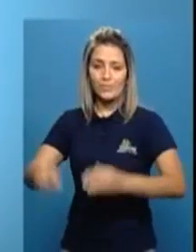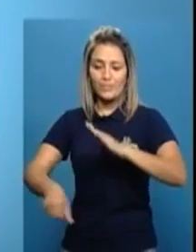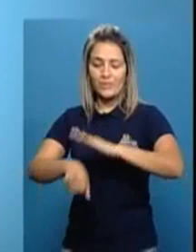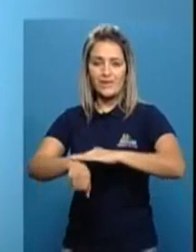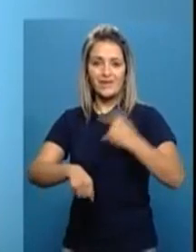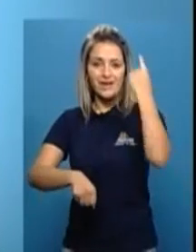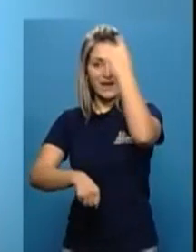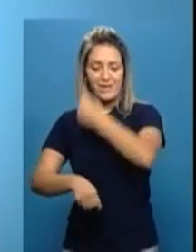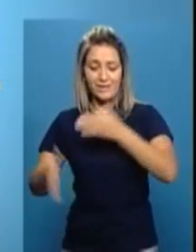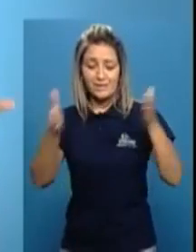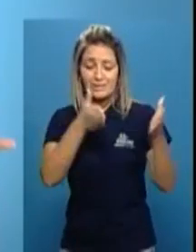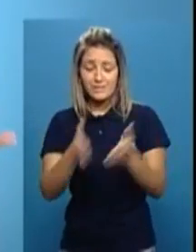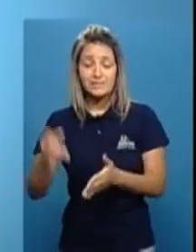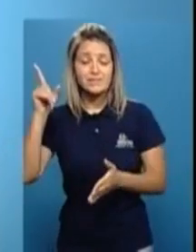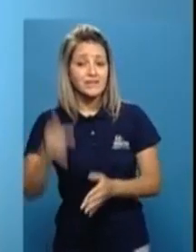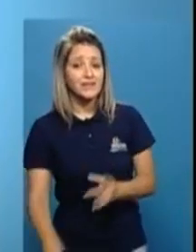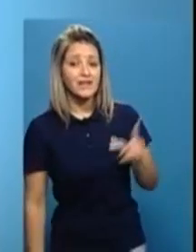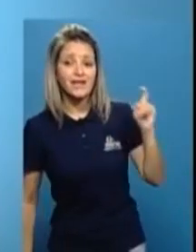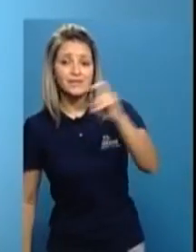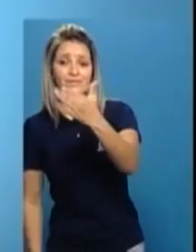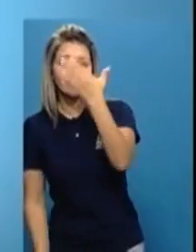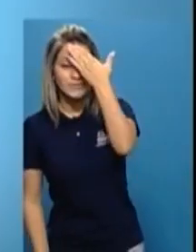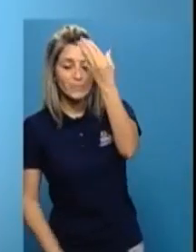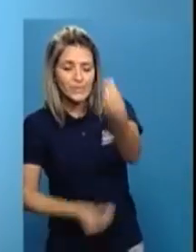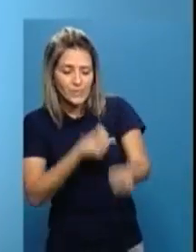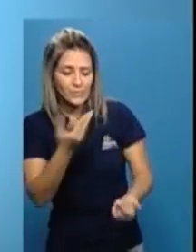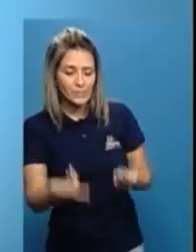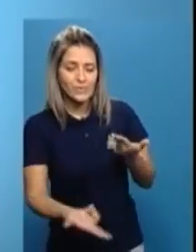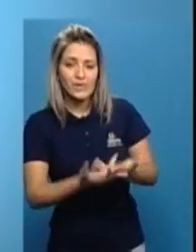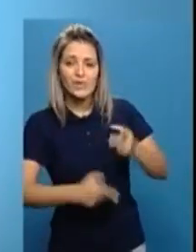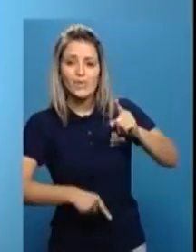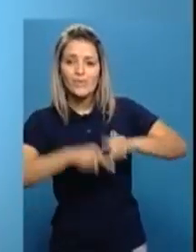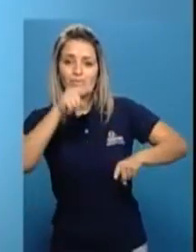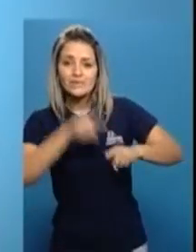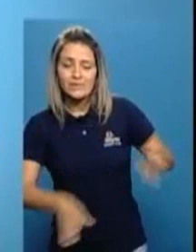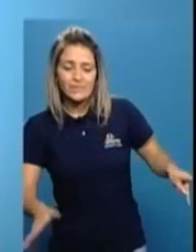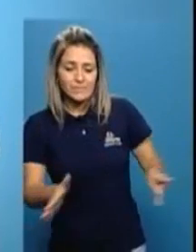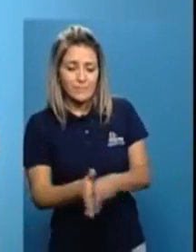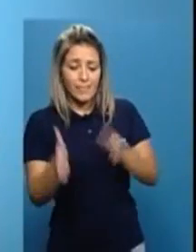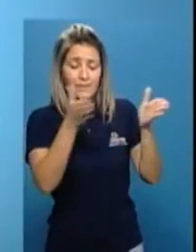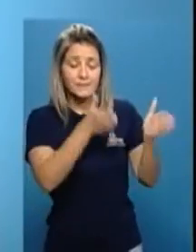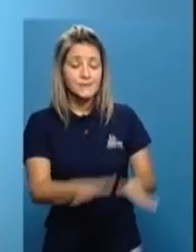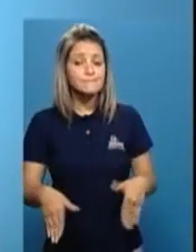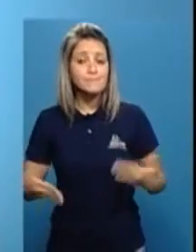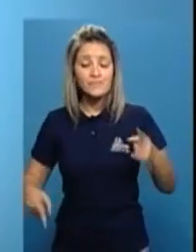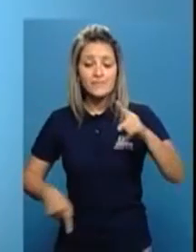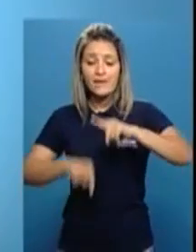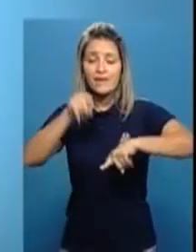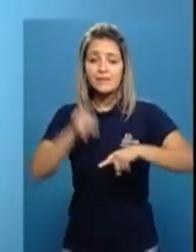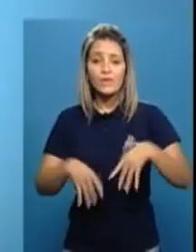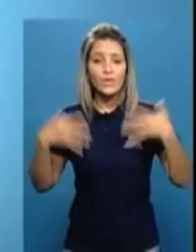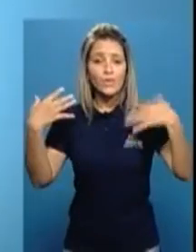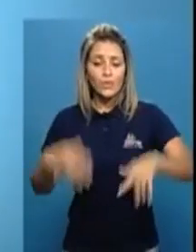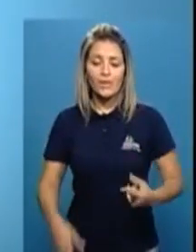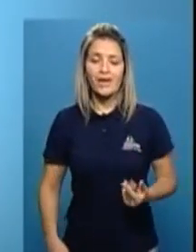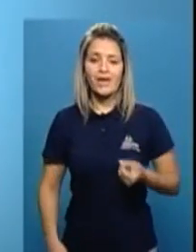Também é difícil padronizar os recursos produtivos, o que acaba tornando esse tipo de produto mais caro do que